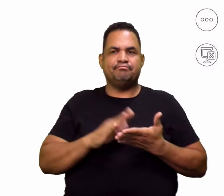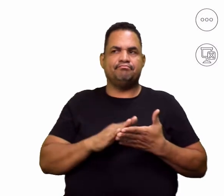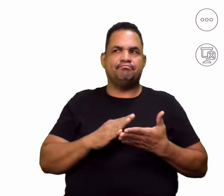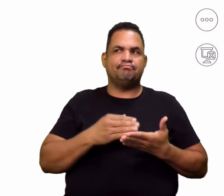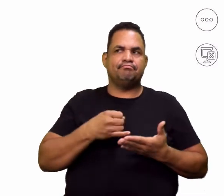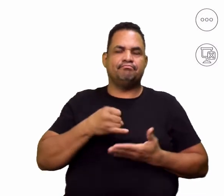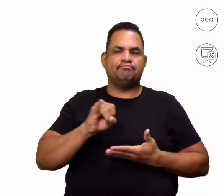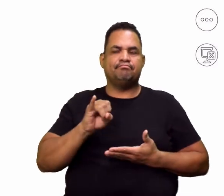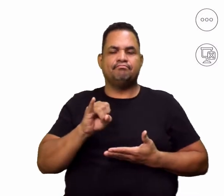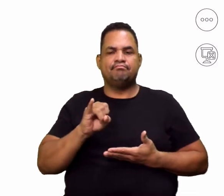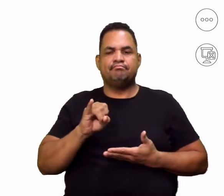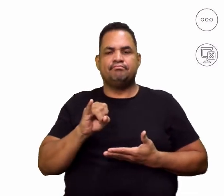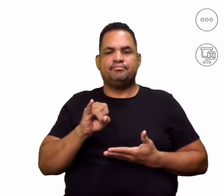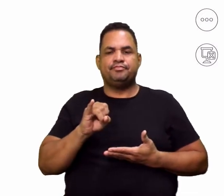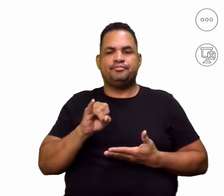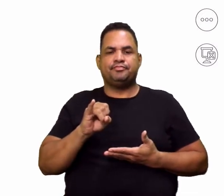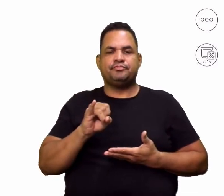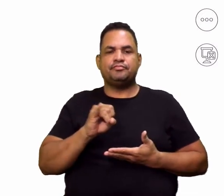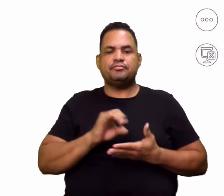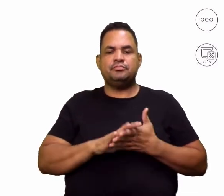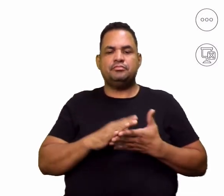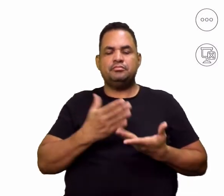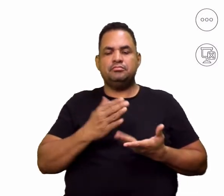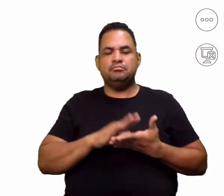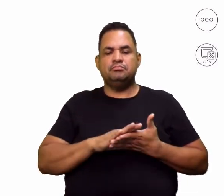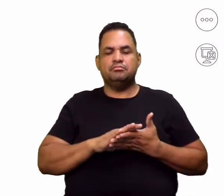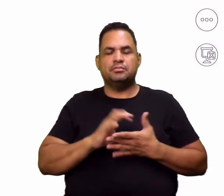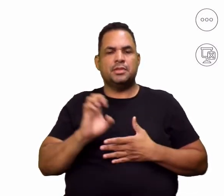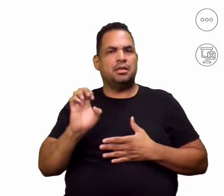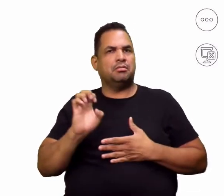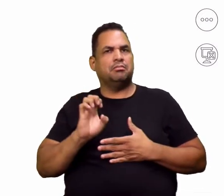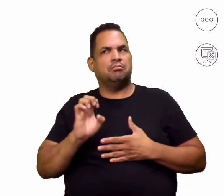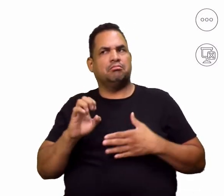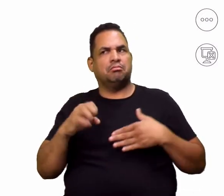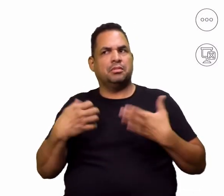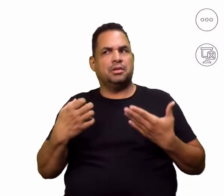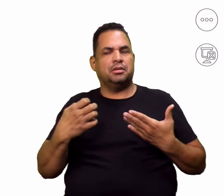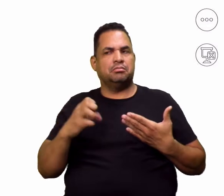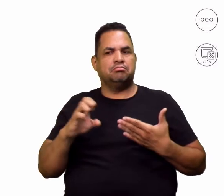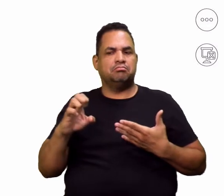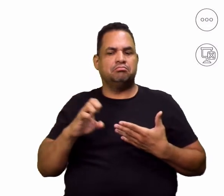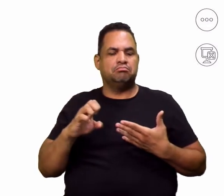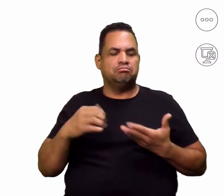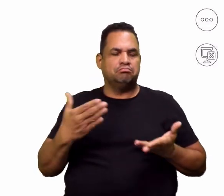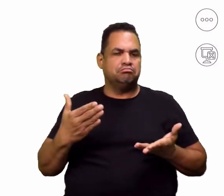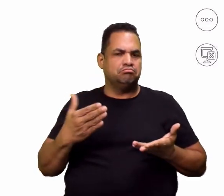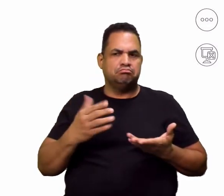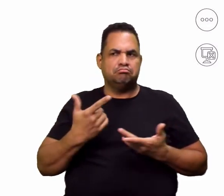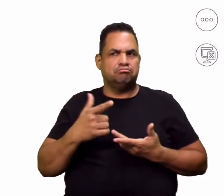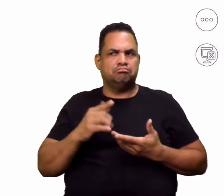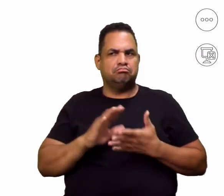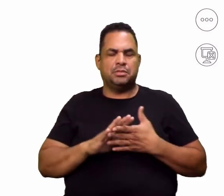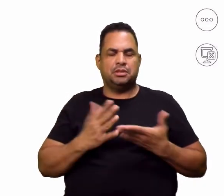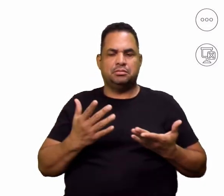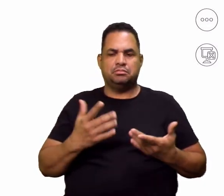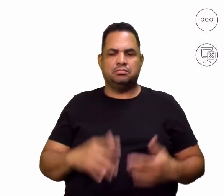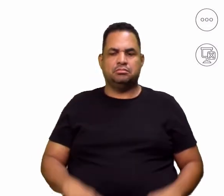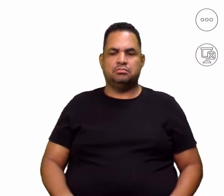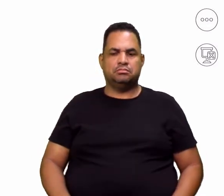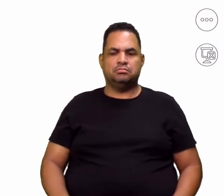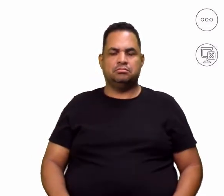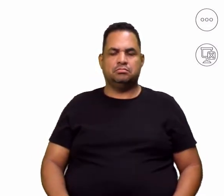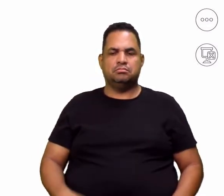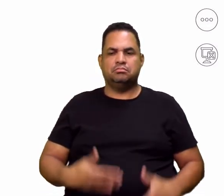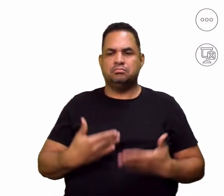ele é homossexual ou né, de um único sexo. Não tem isso, tá?